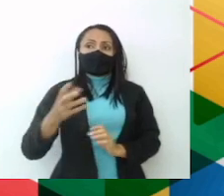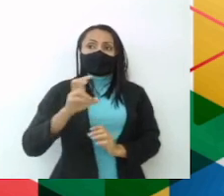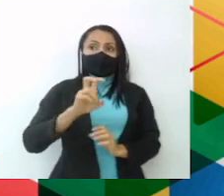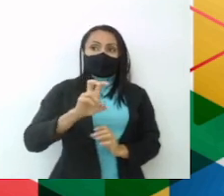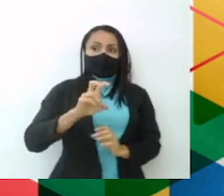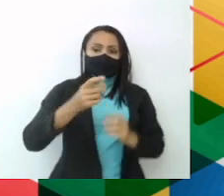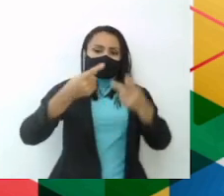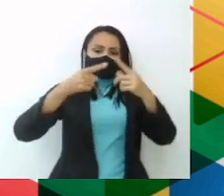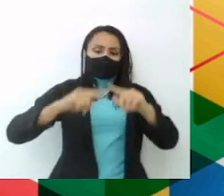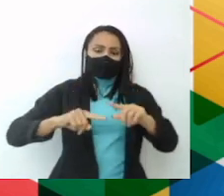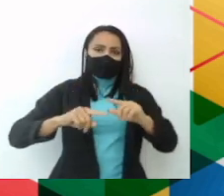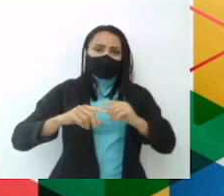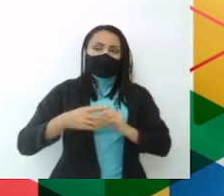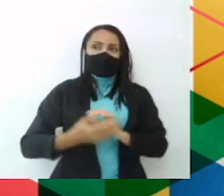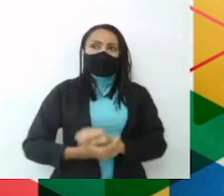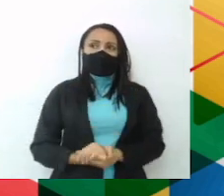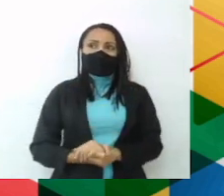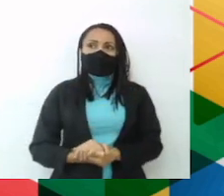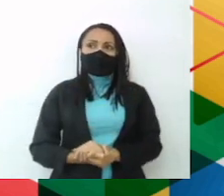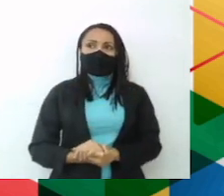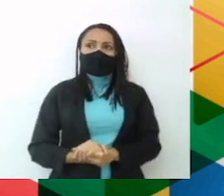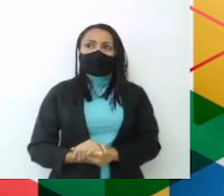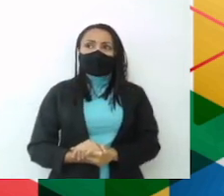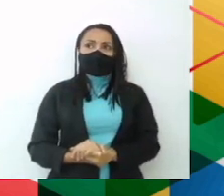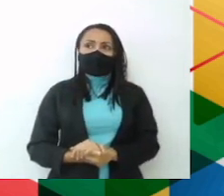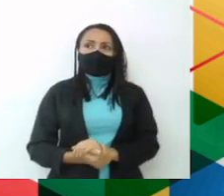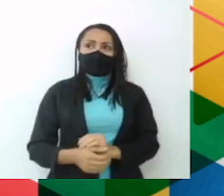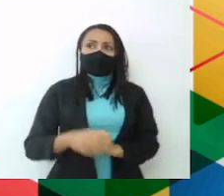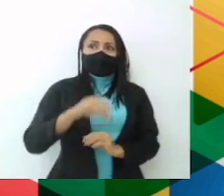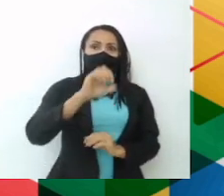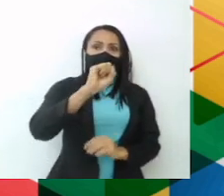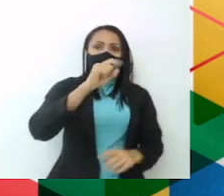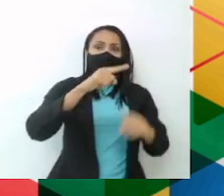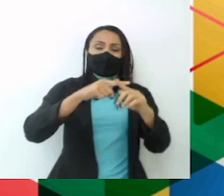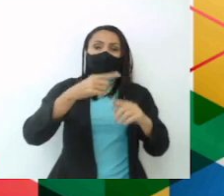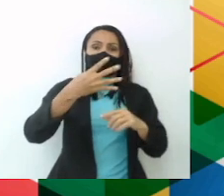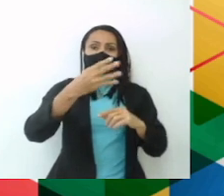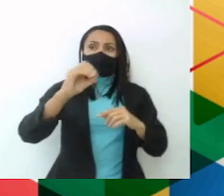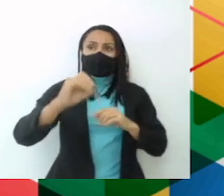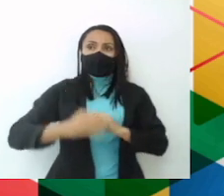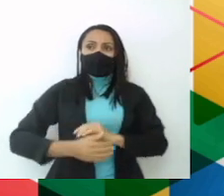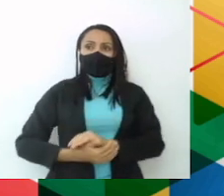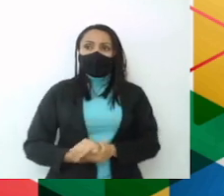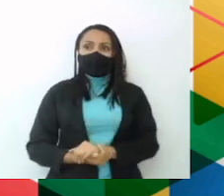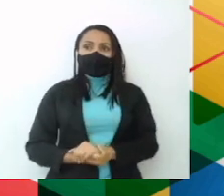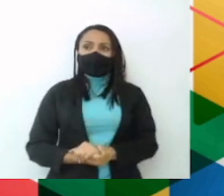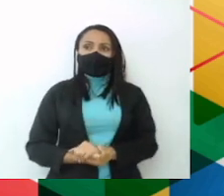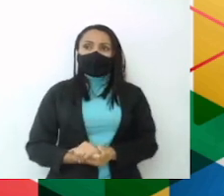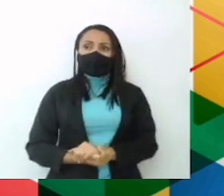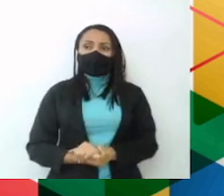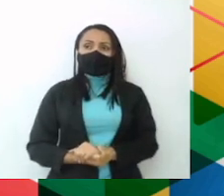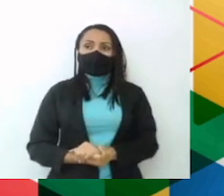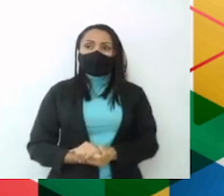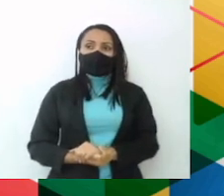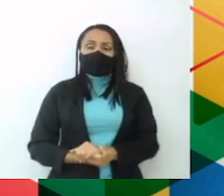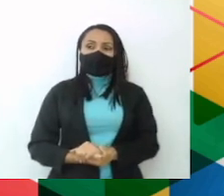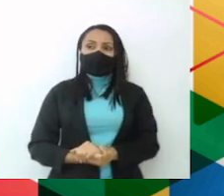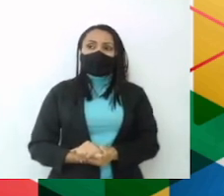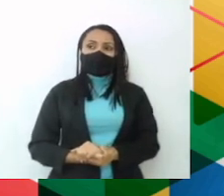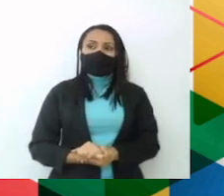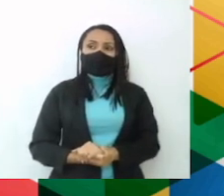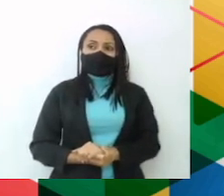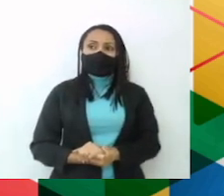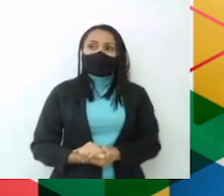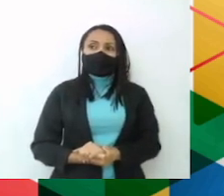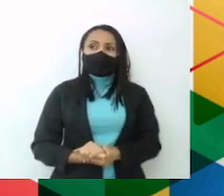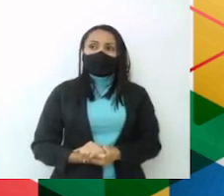aqui para baixo. E multiplica ali 8 vezes 40. 8 vezes 40. Repare que 40 dá para dividir